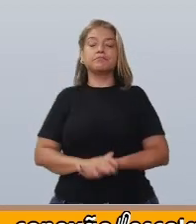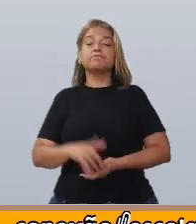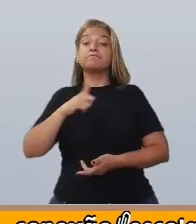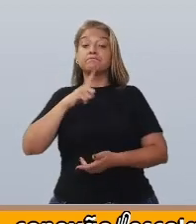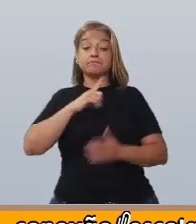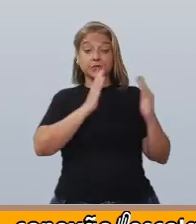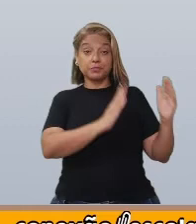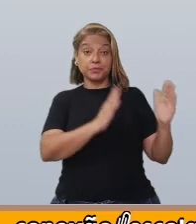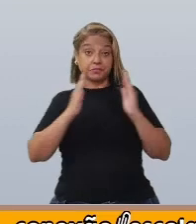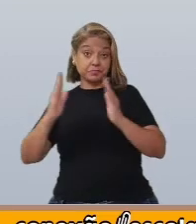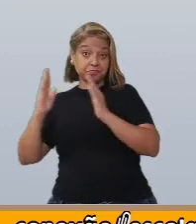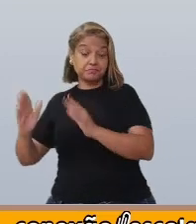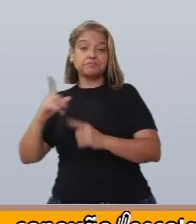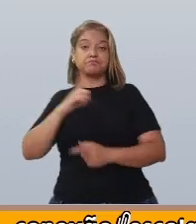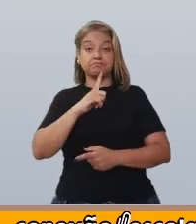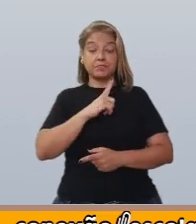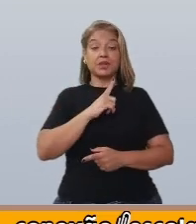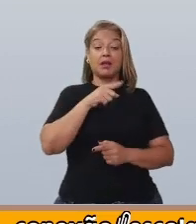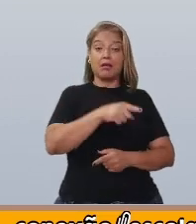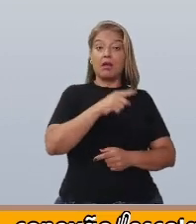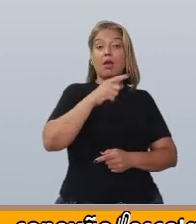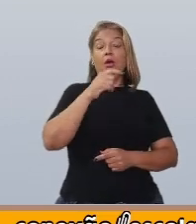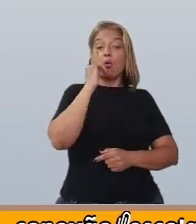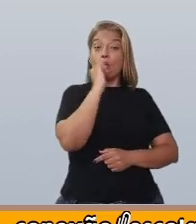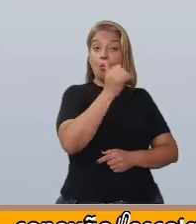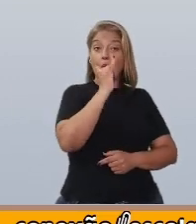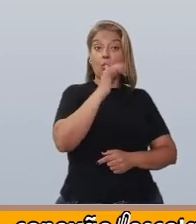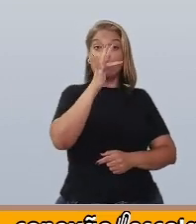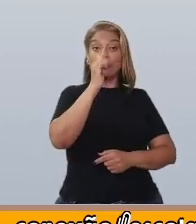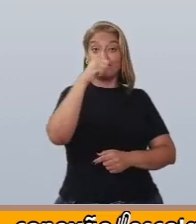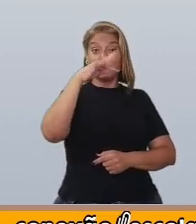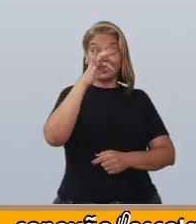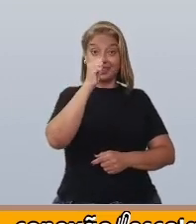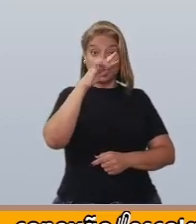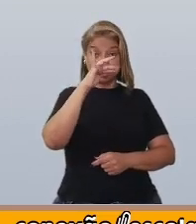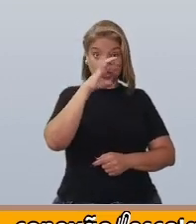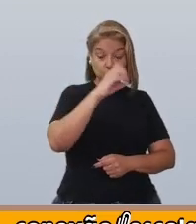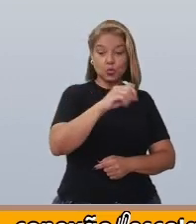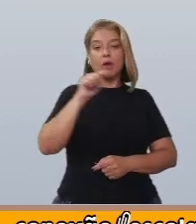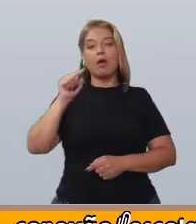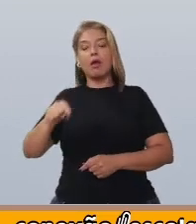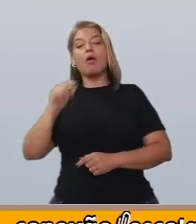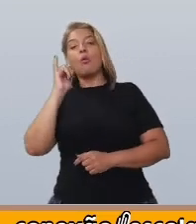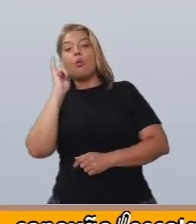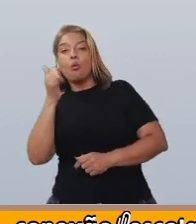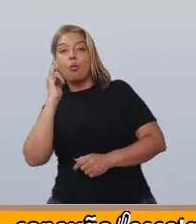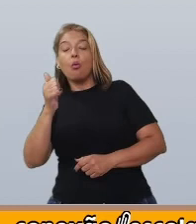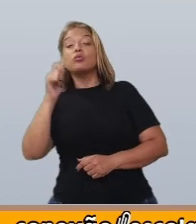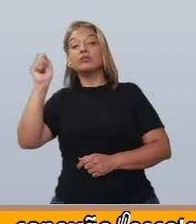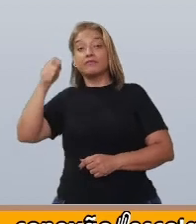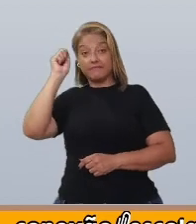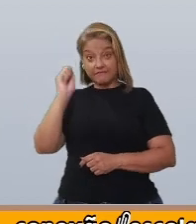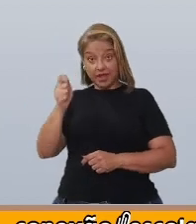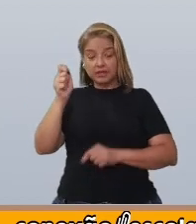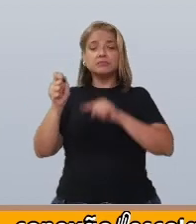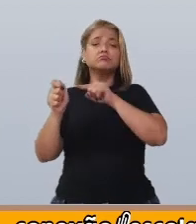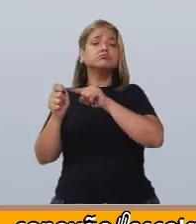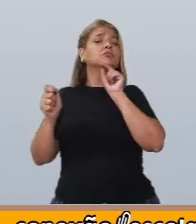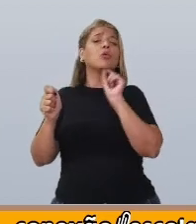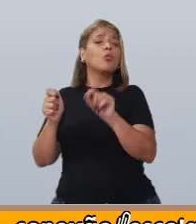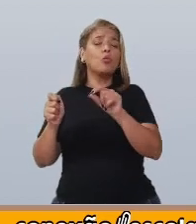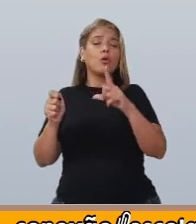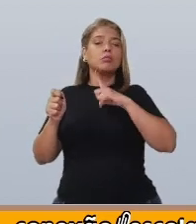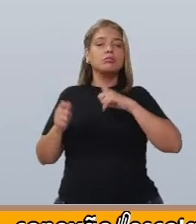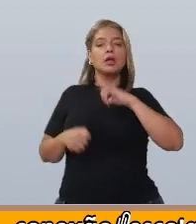Subdivide-se em conto fantástico e conto de fada. Os contos de fada narram histórias que